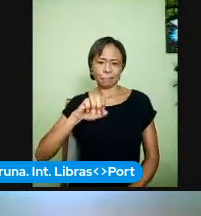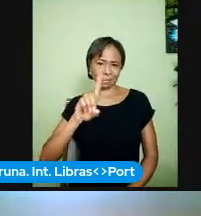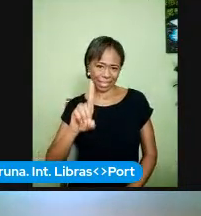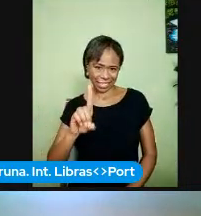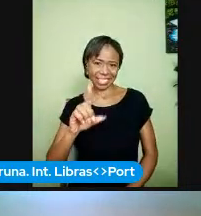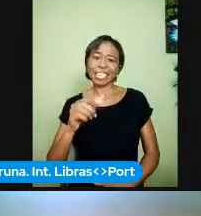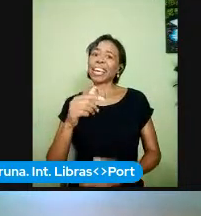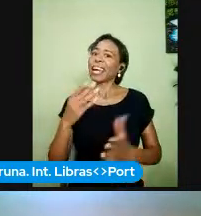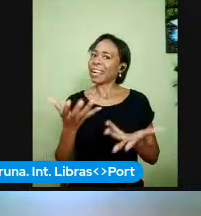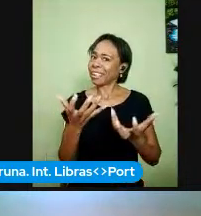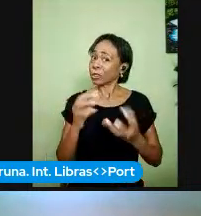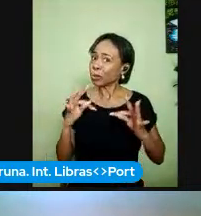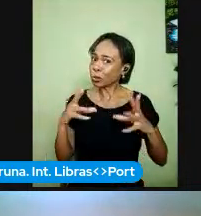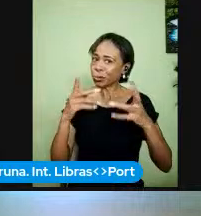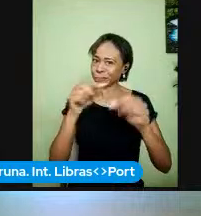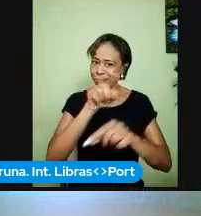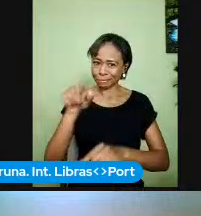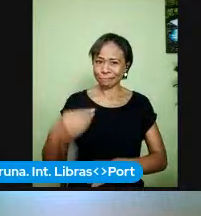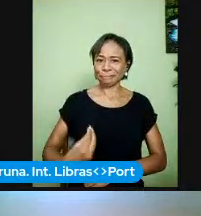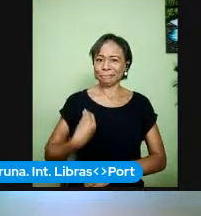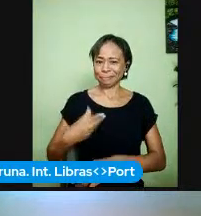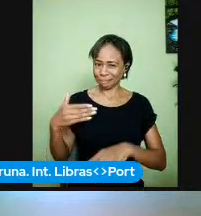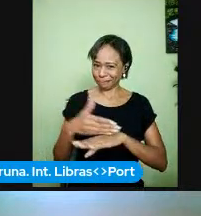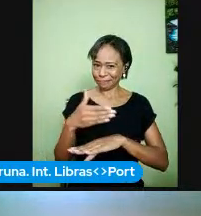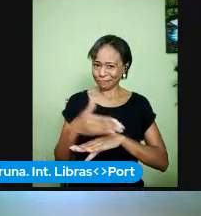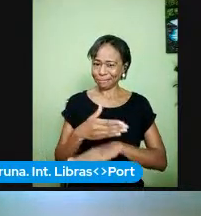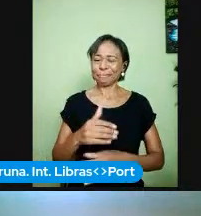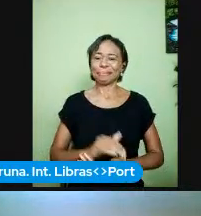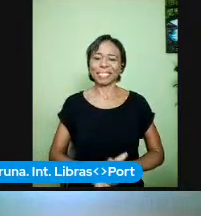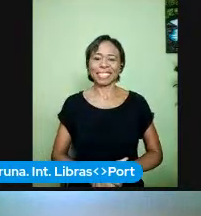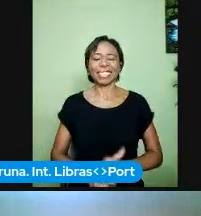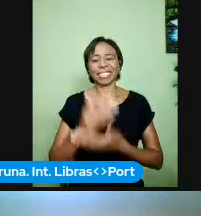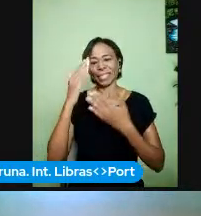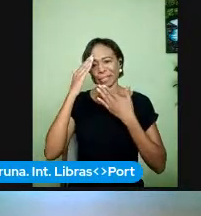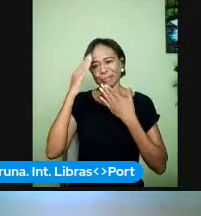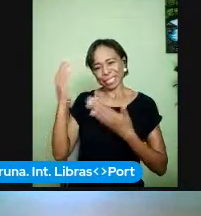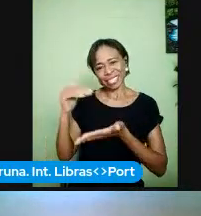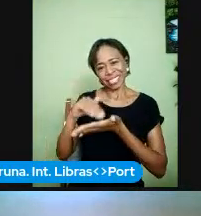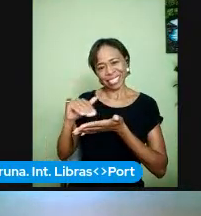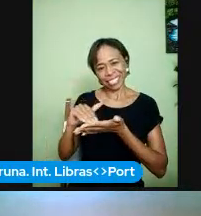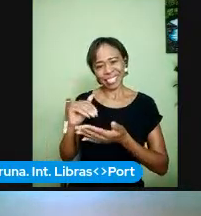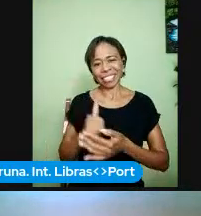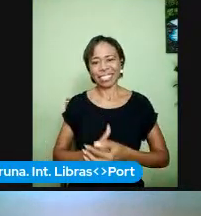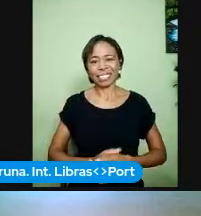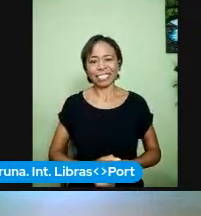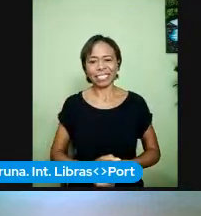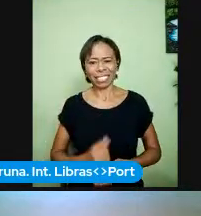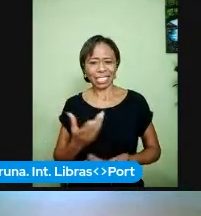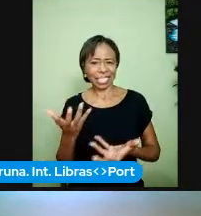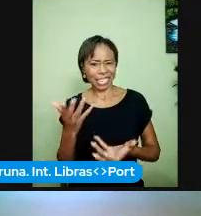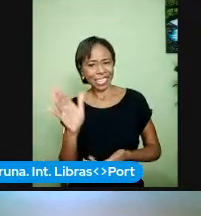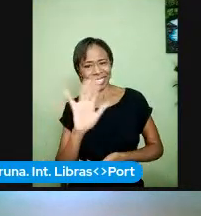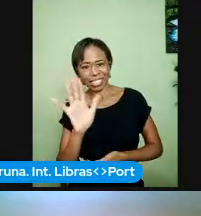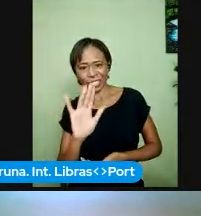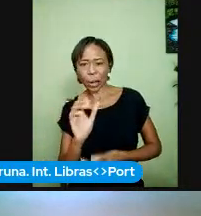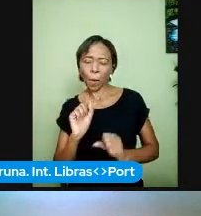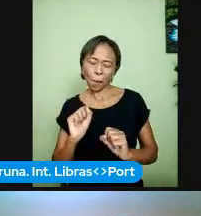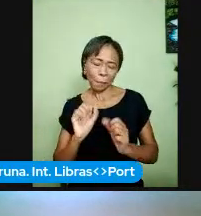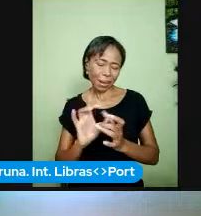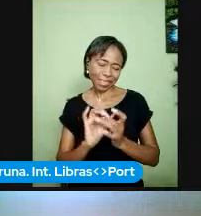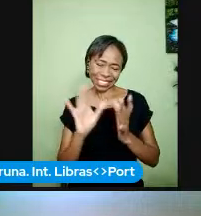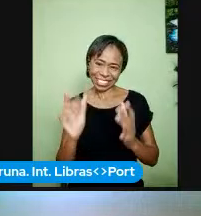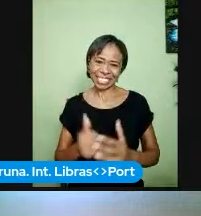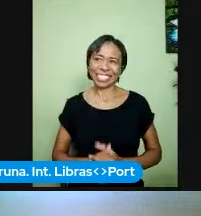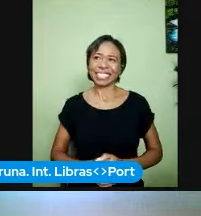de todo mundo, né, secretário Luiz Otávio? Então, muito obrigada. Se você quiser dar um tchau aí, muito obrigada. Viu,